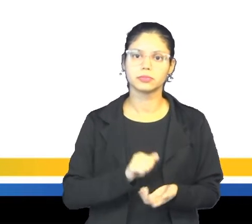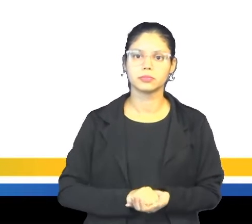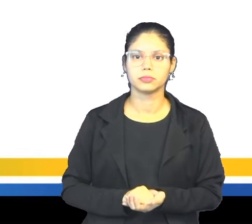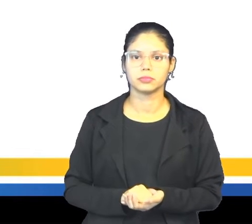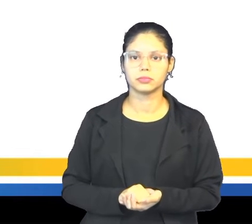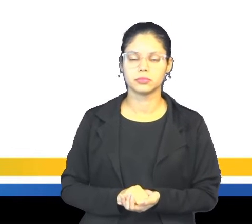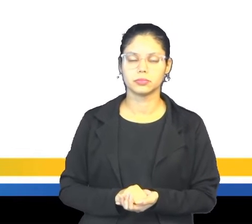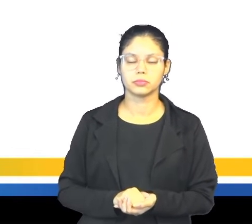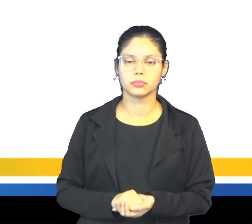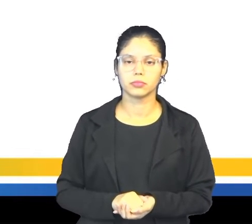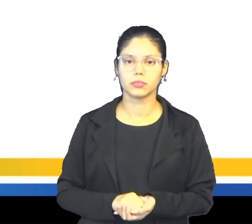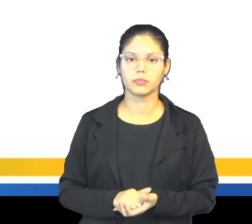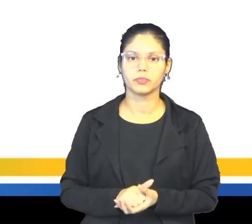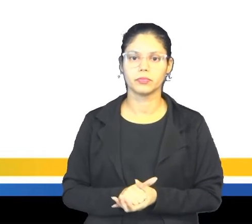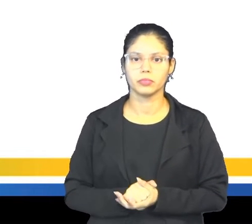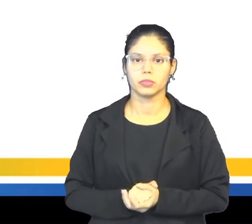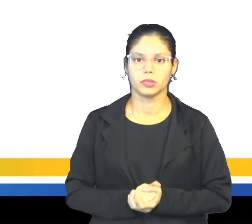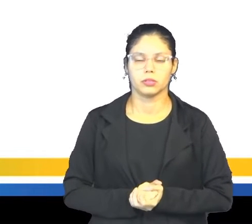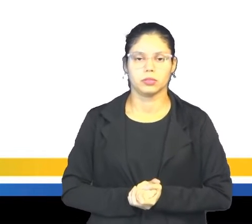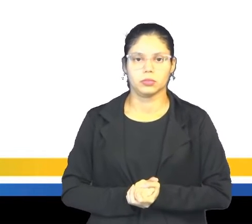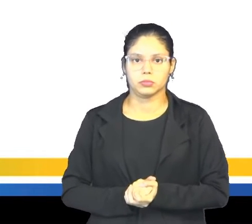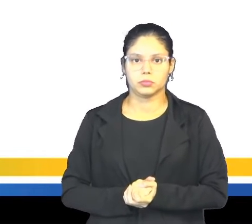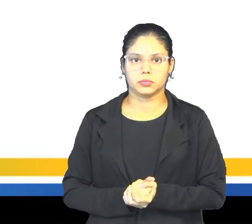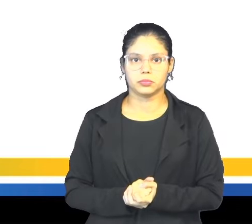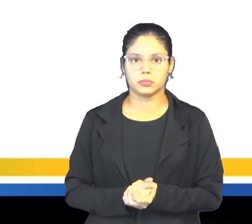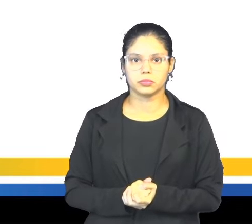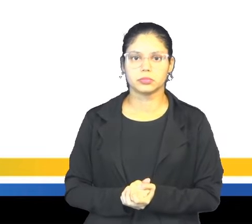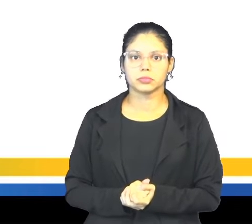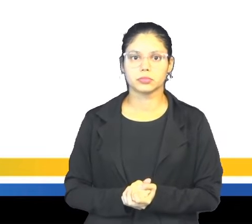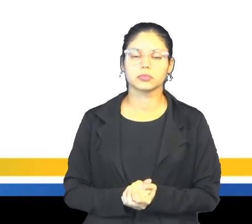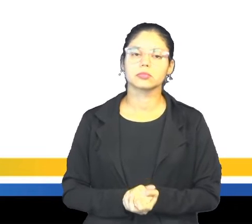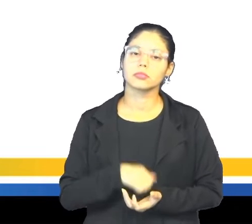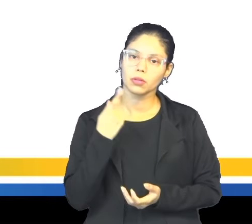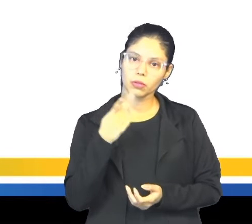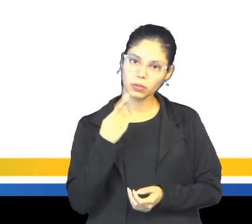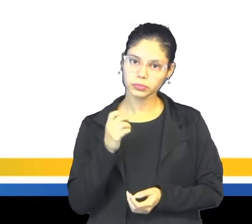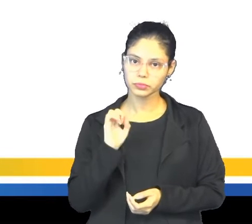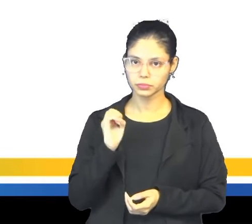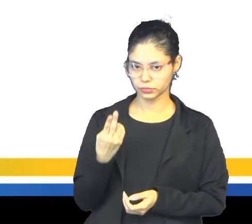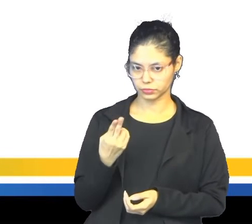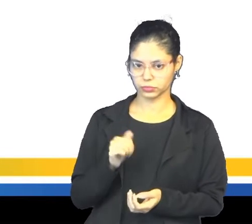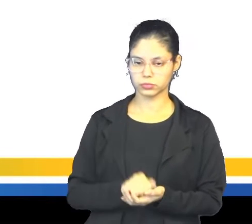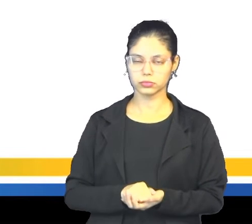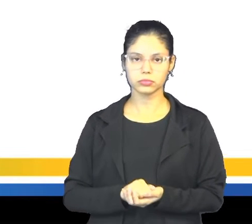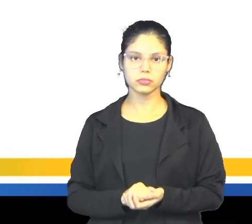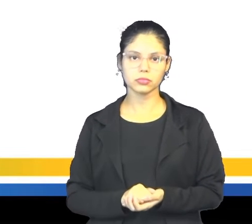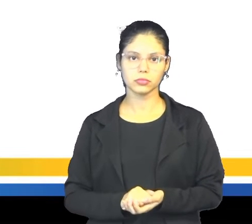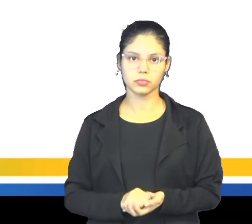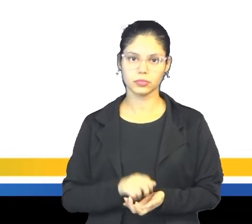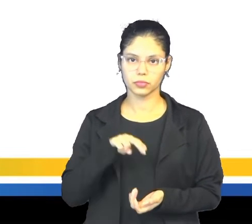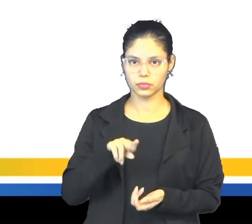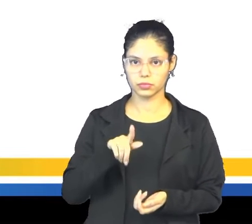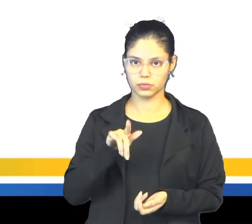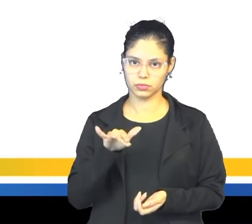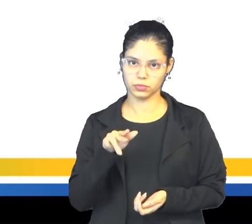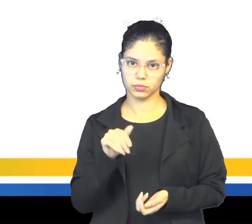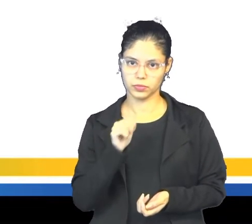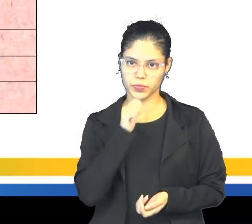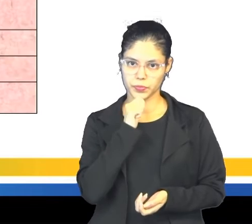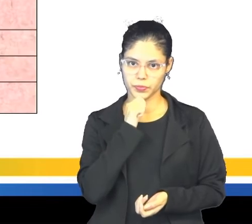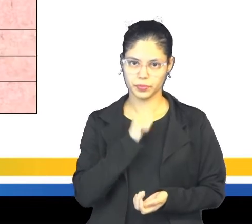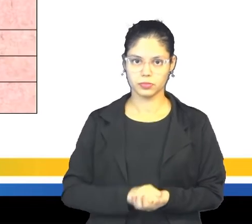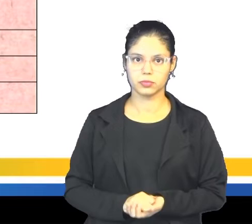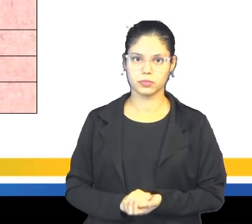o que você realmente quer, né, afirmar, ou então, no caso, negar, né, dizer que não.